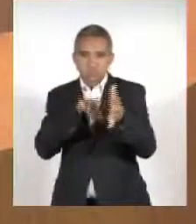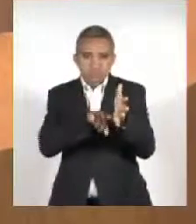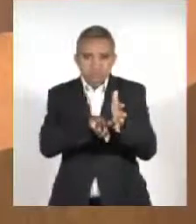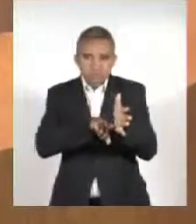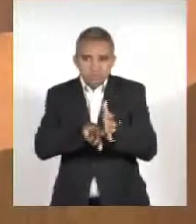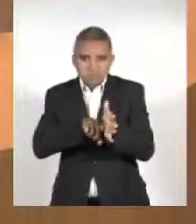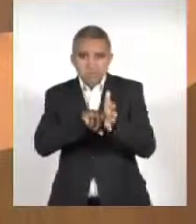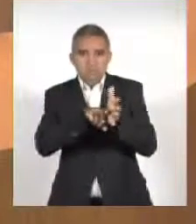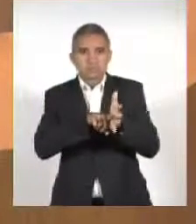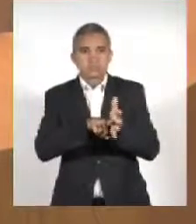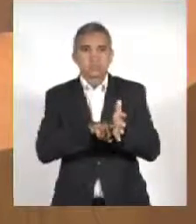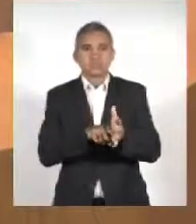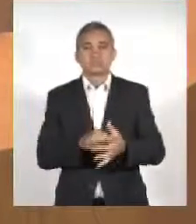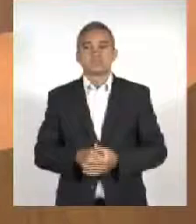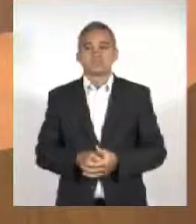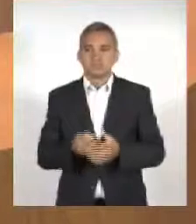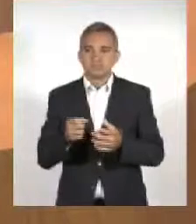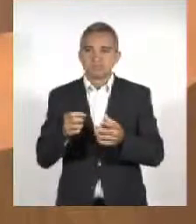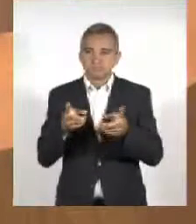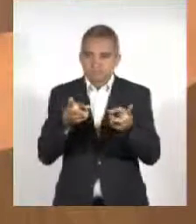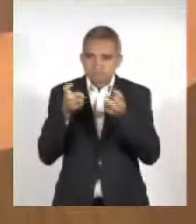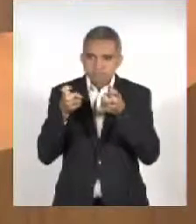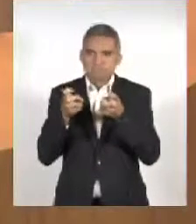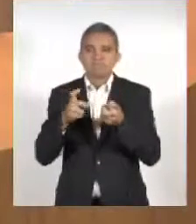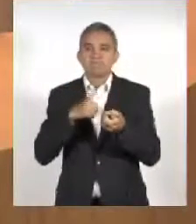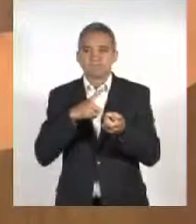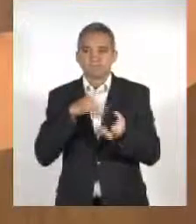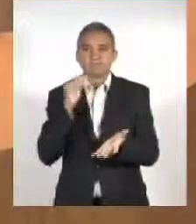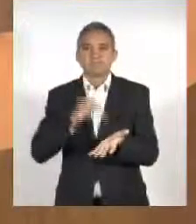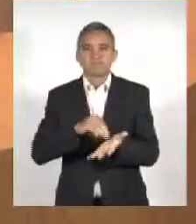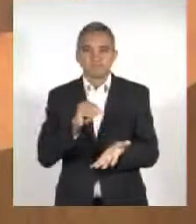nós temos deficiência na acessibilidade